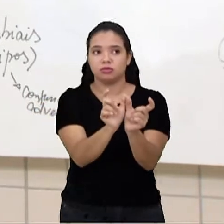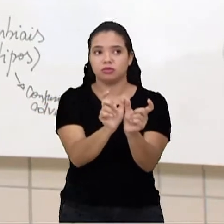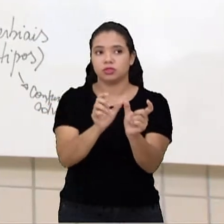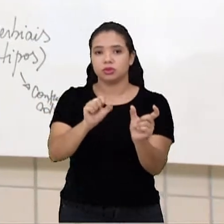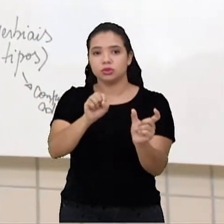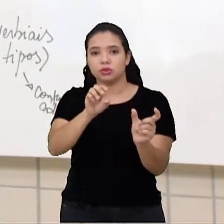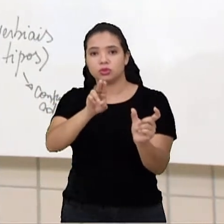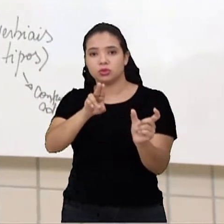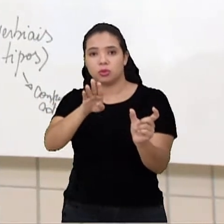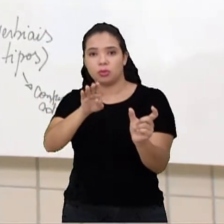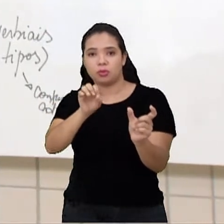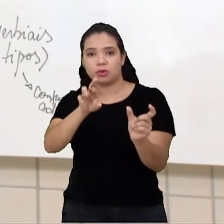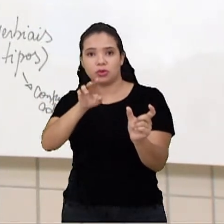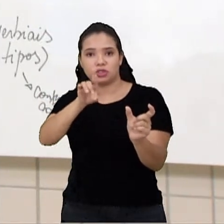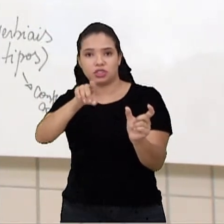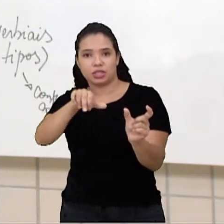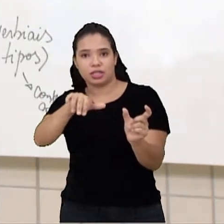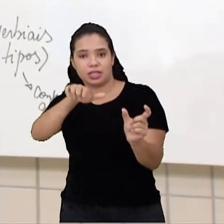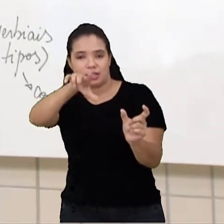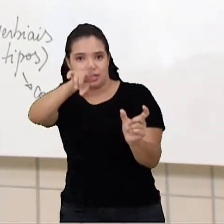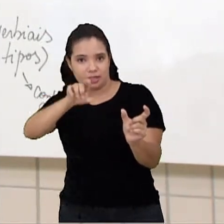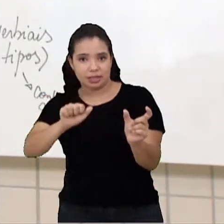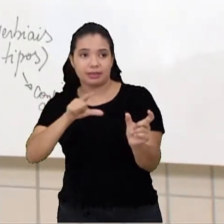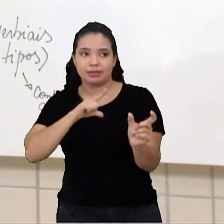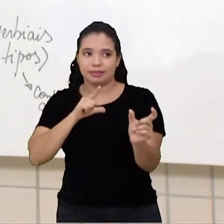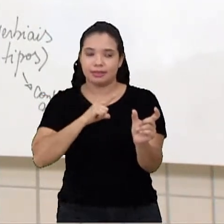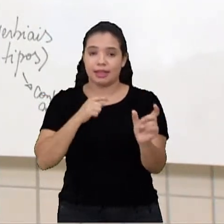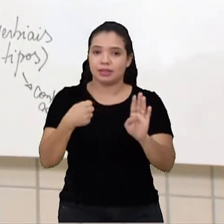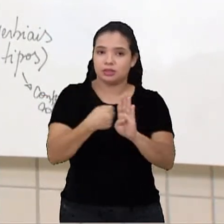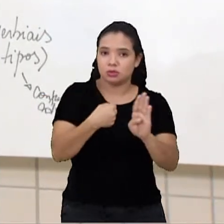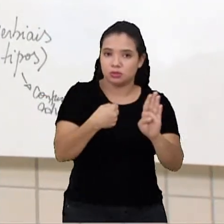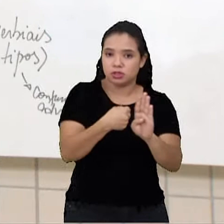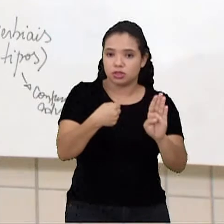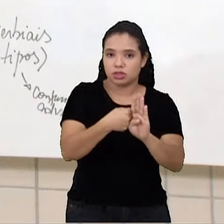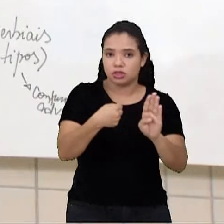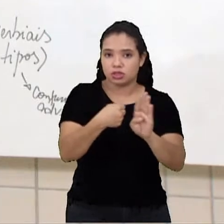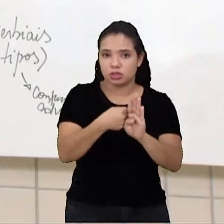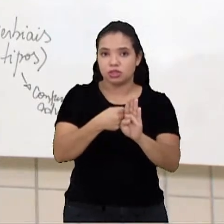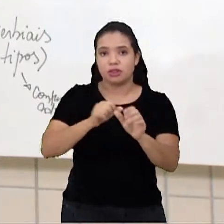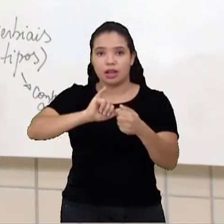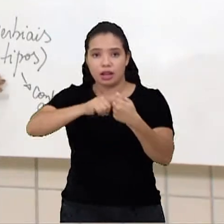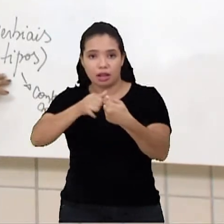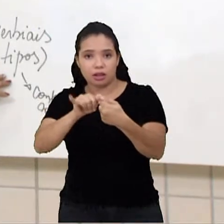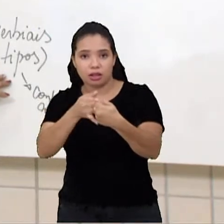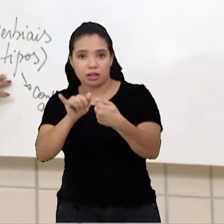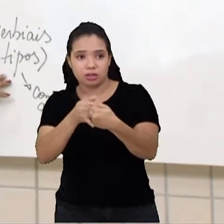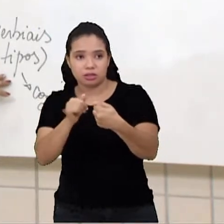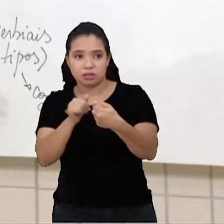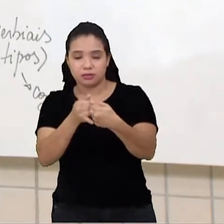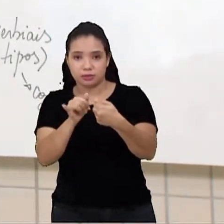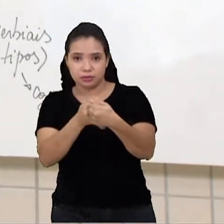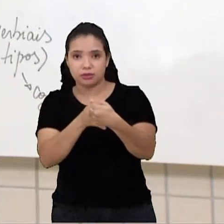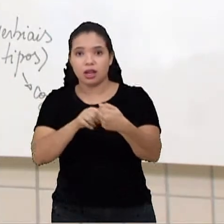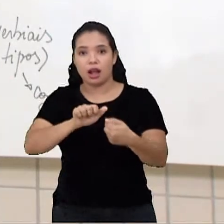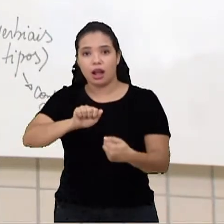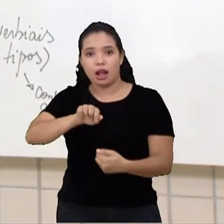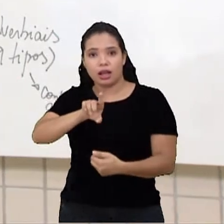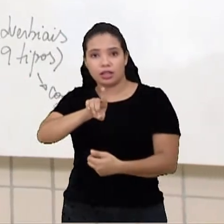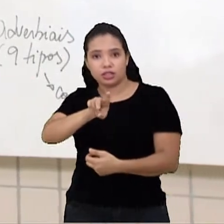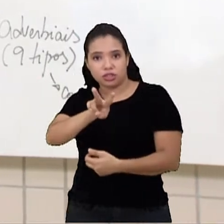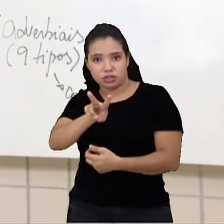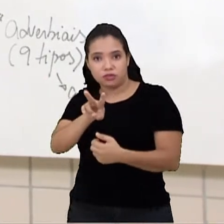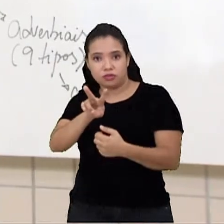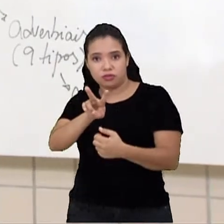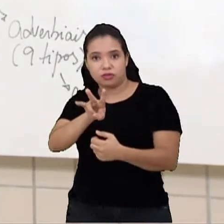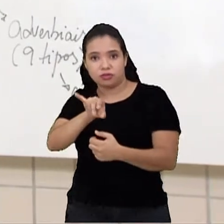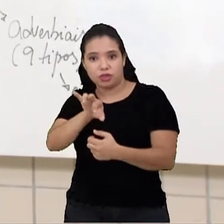orações subordinadas eu tenho as substantivas, as adjetivas e as adverbiais. Hoje, nesta